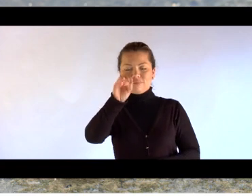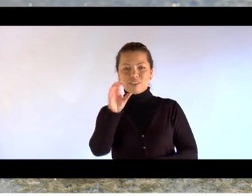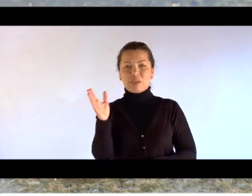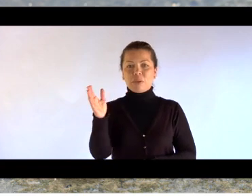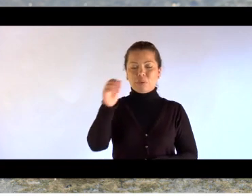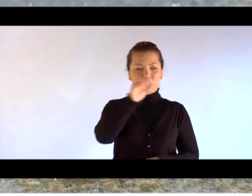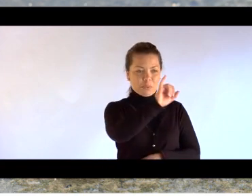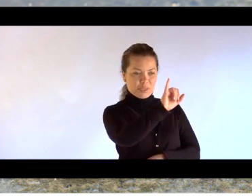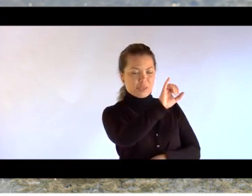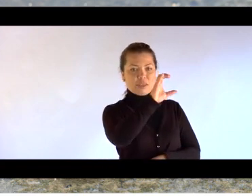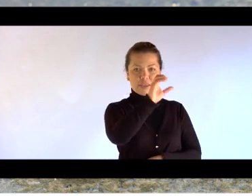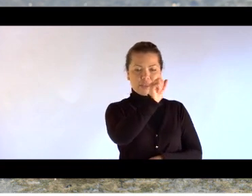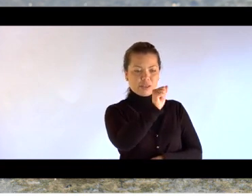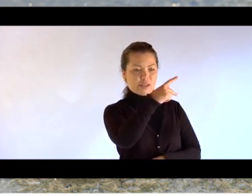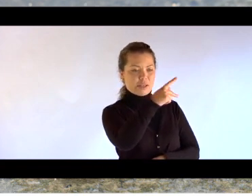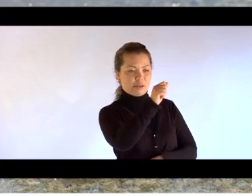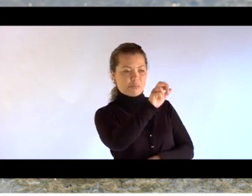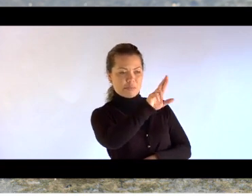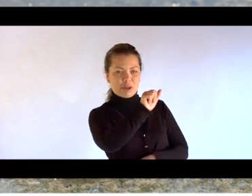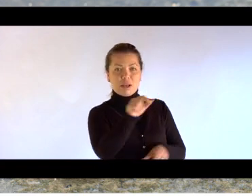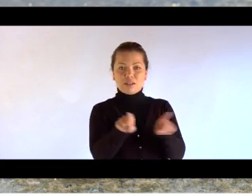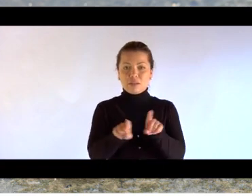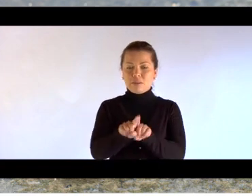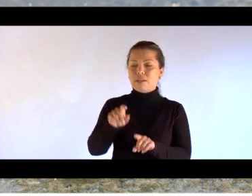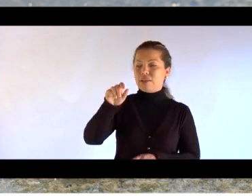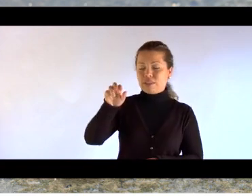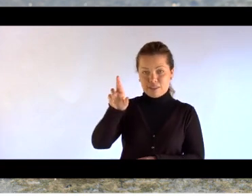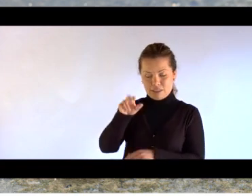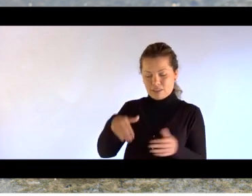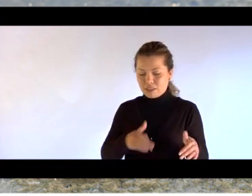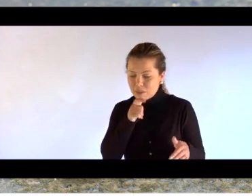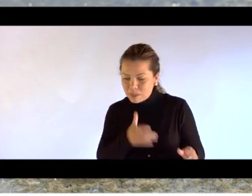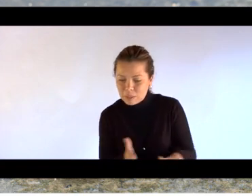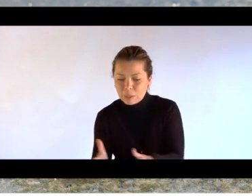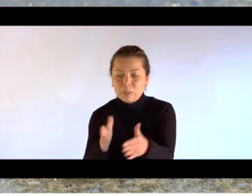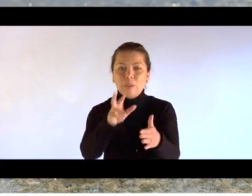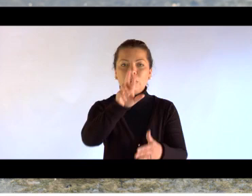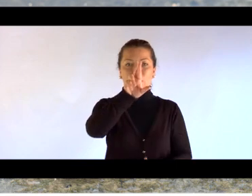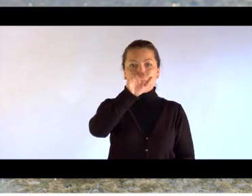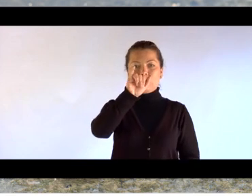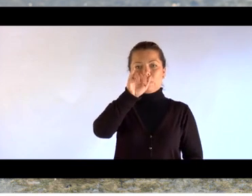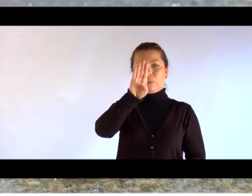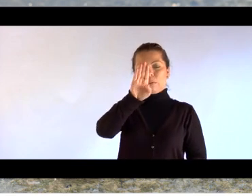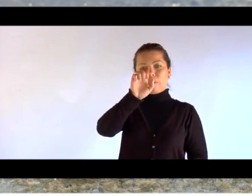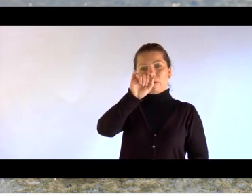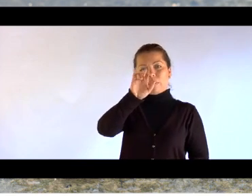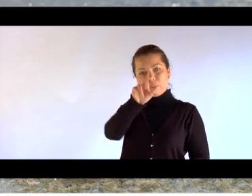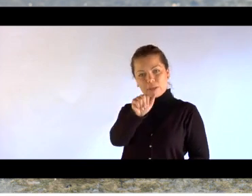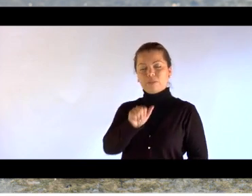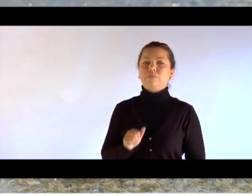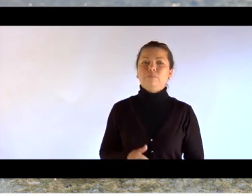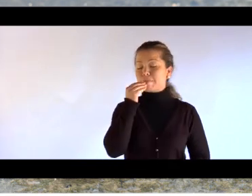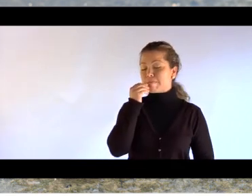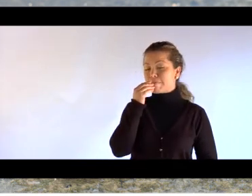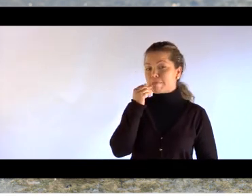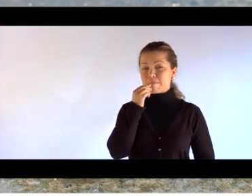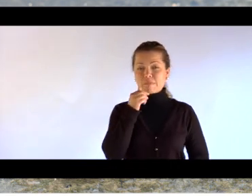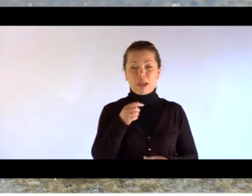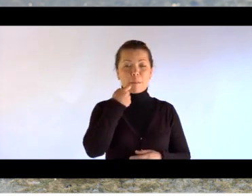antepassados sobre a época certa da pesca de cada espécie, do plantio e da colheita, das estações do ano e das fases da